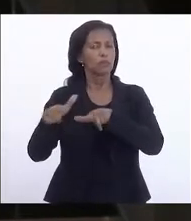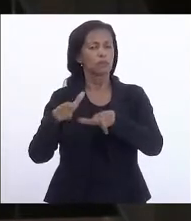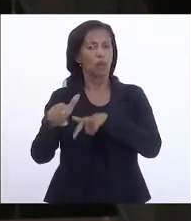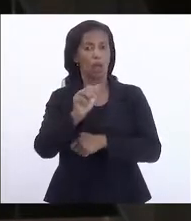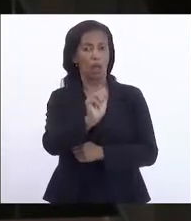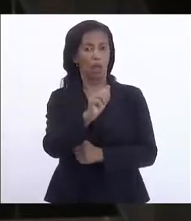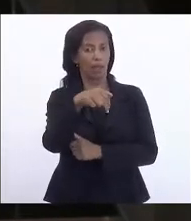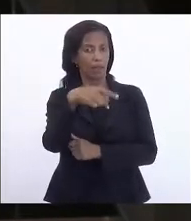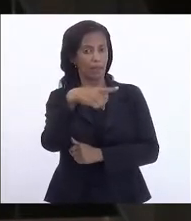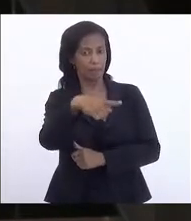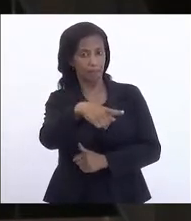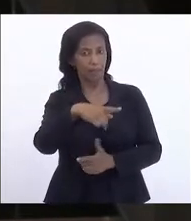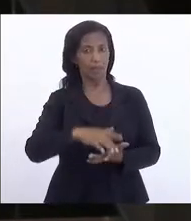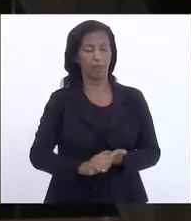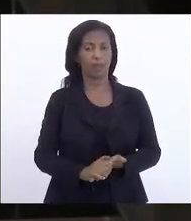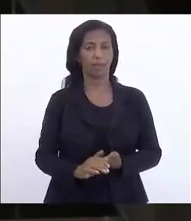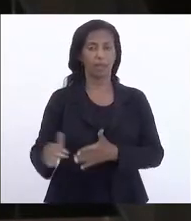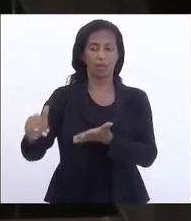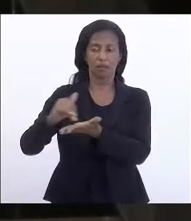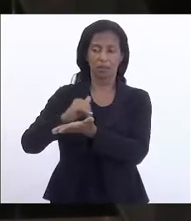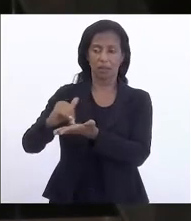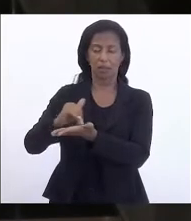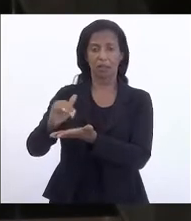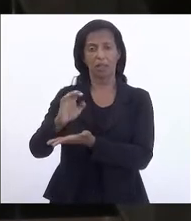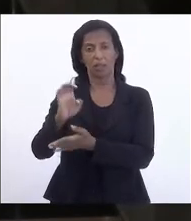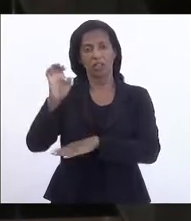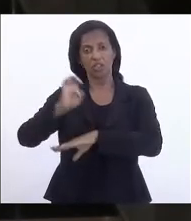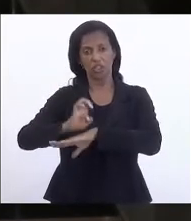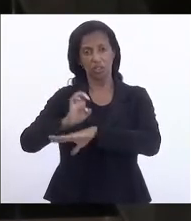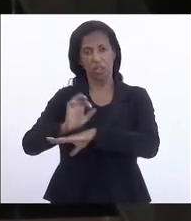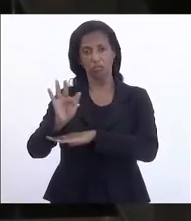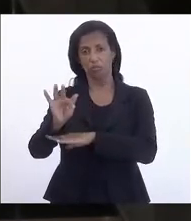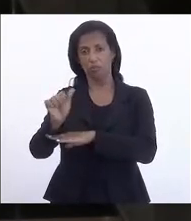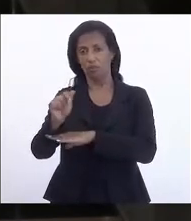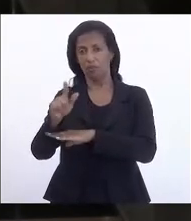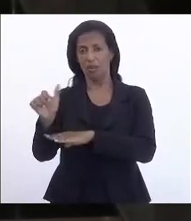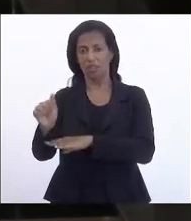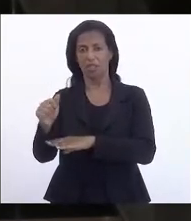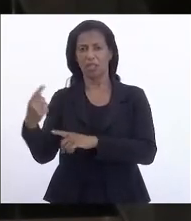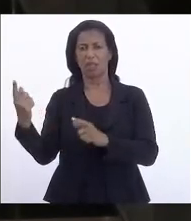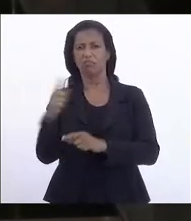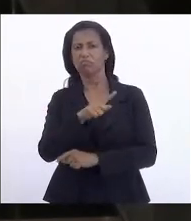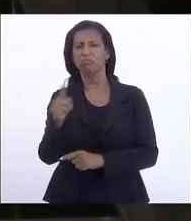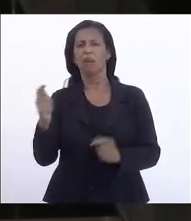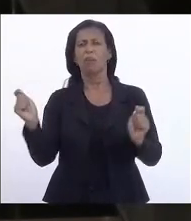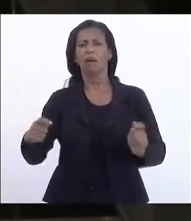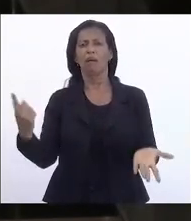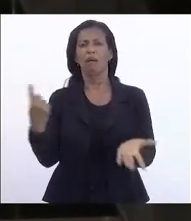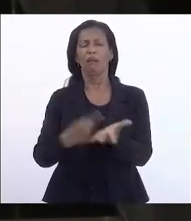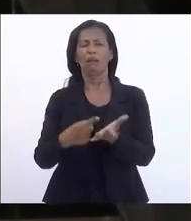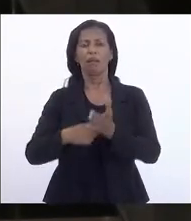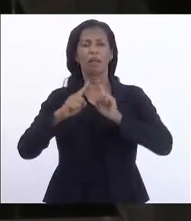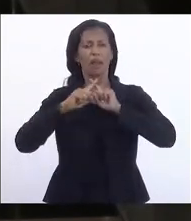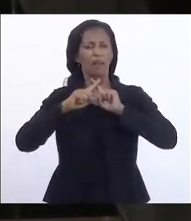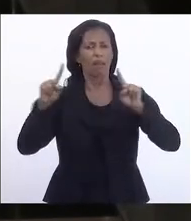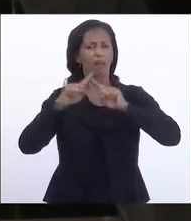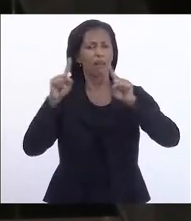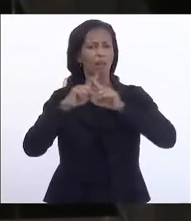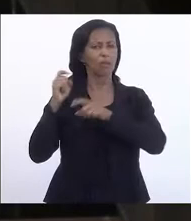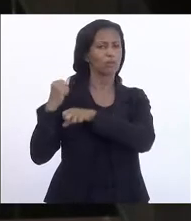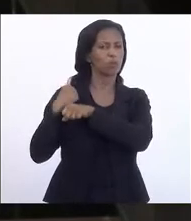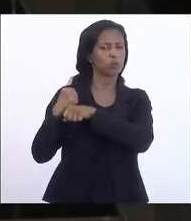ANP e a Secretaria de Estado de Fazenda pudessem celebrar um acordo que era reclamado há algum tempo